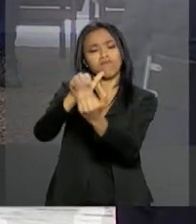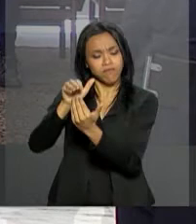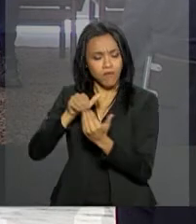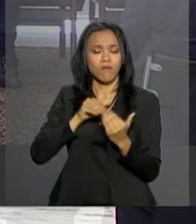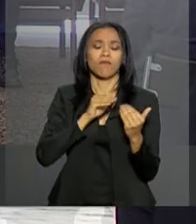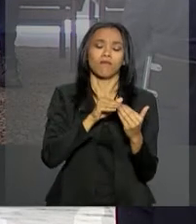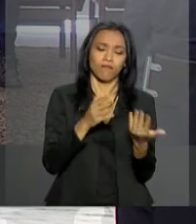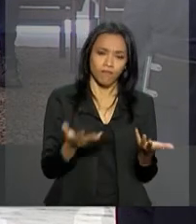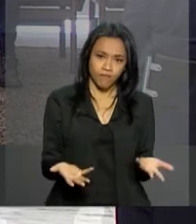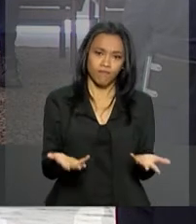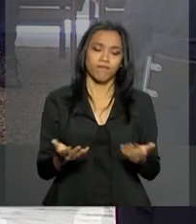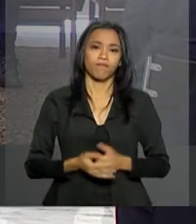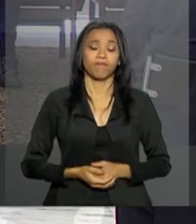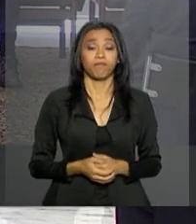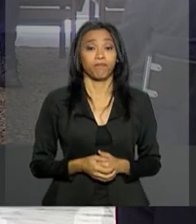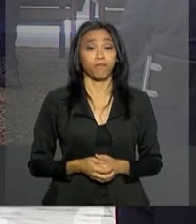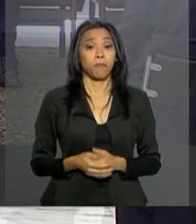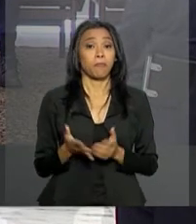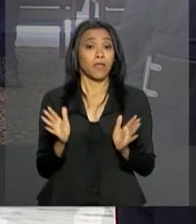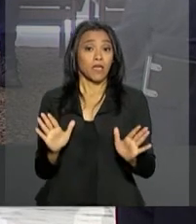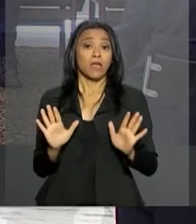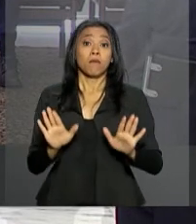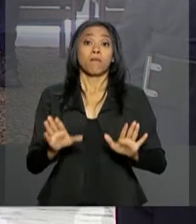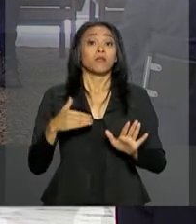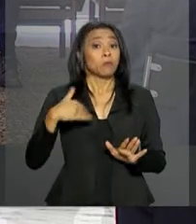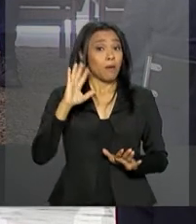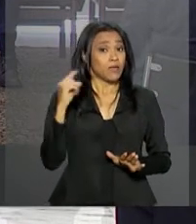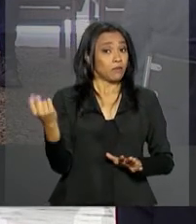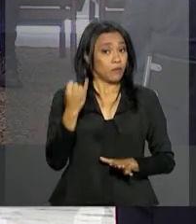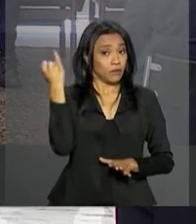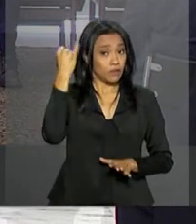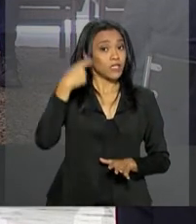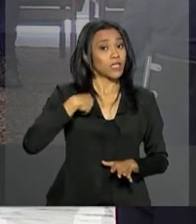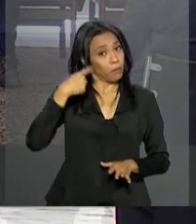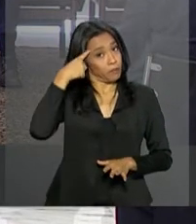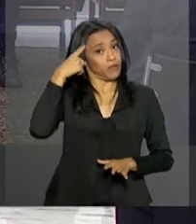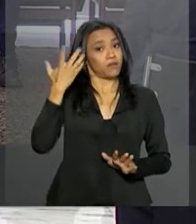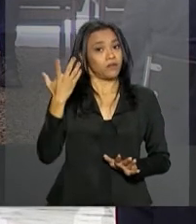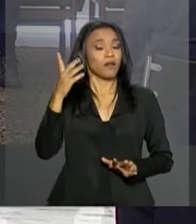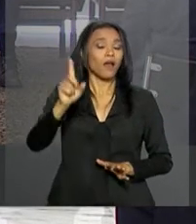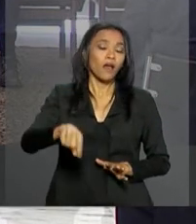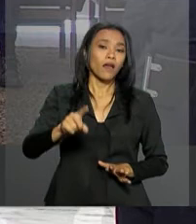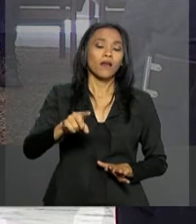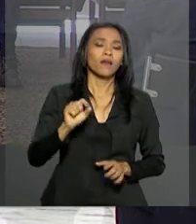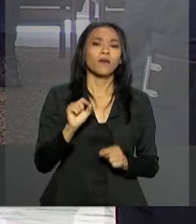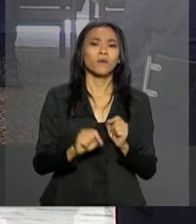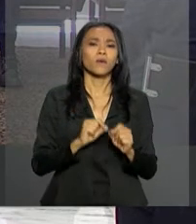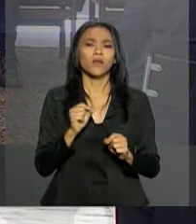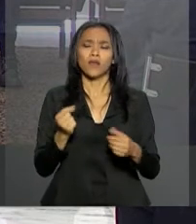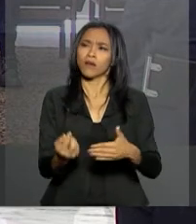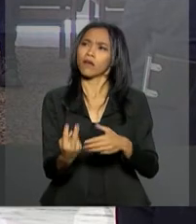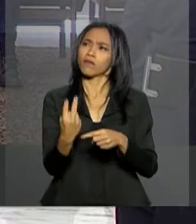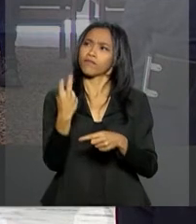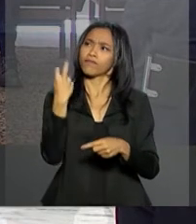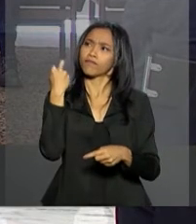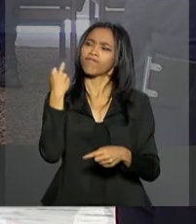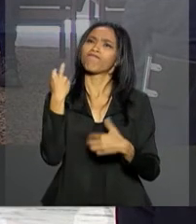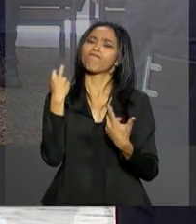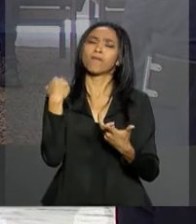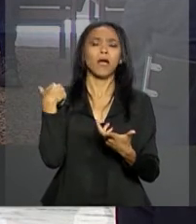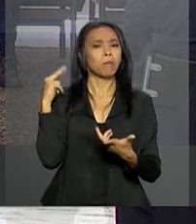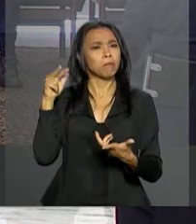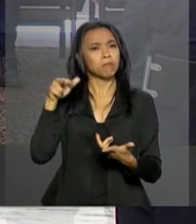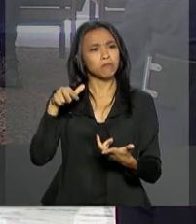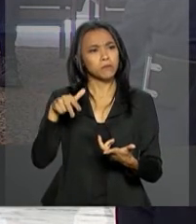educacional brasileiro mas o mais importante penso em um éter correr os tempos e dizer nós temos que acompanhar a